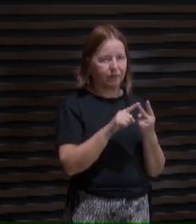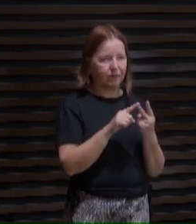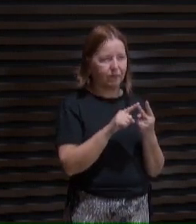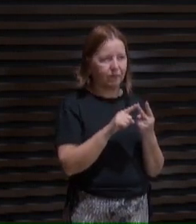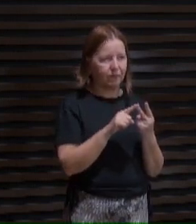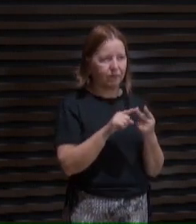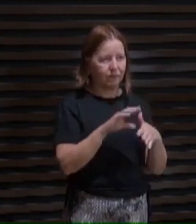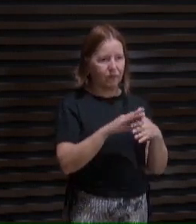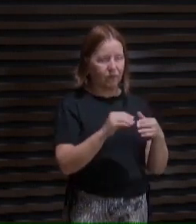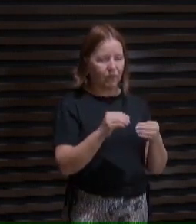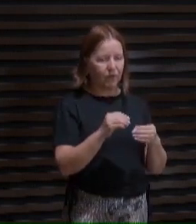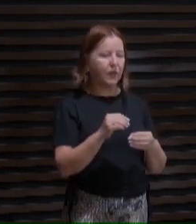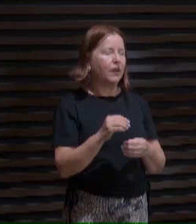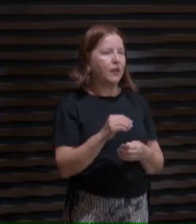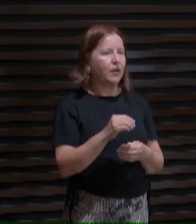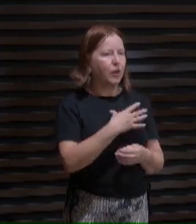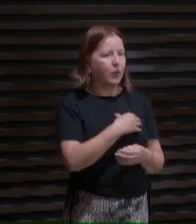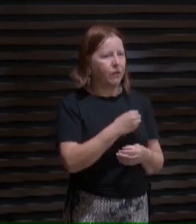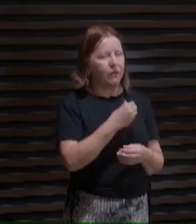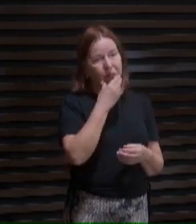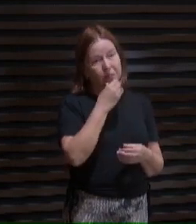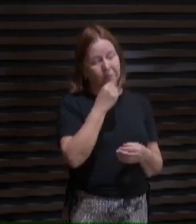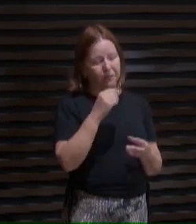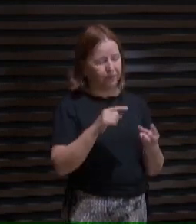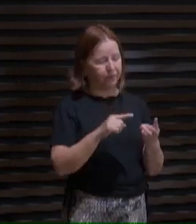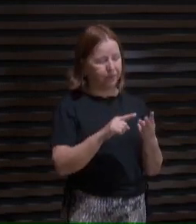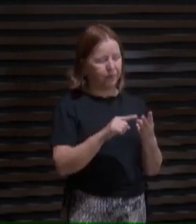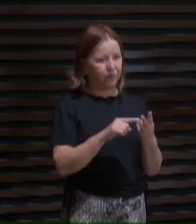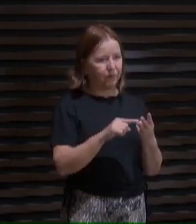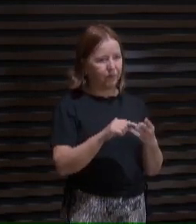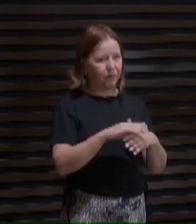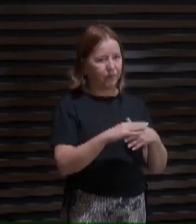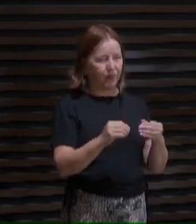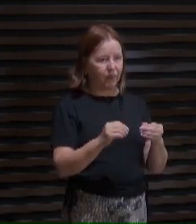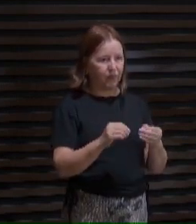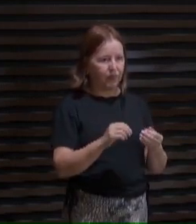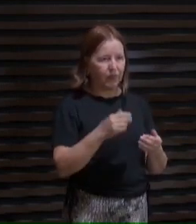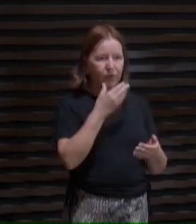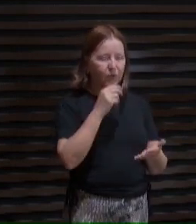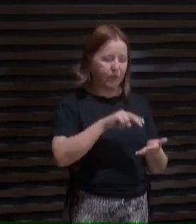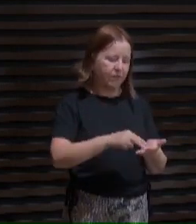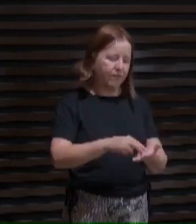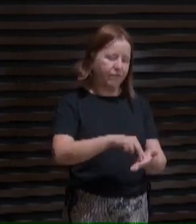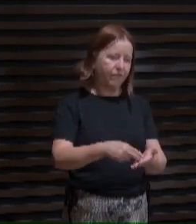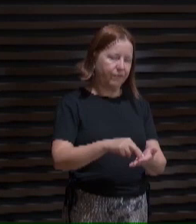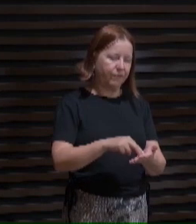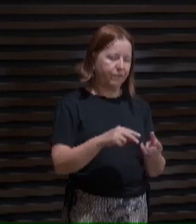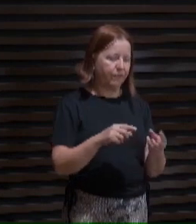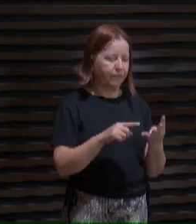a cura do filho do régulo, a cura do paralítico de Betesda,